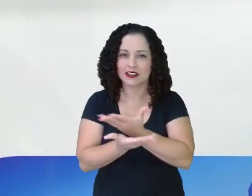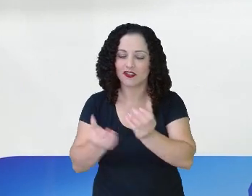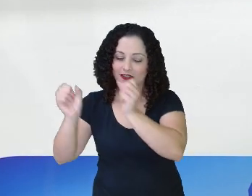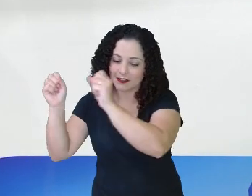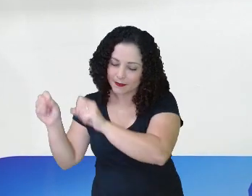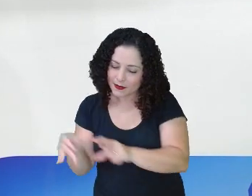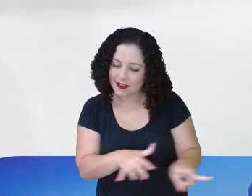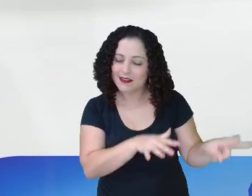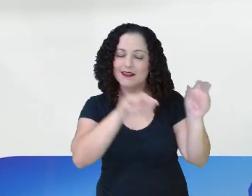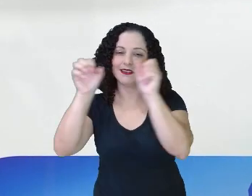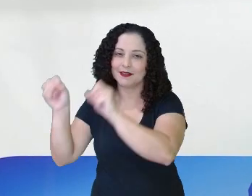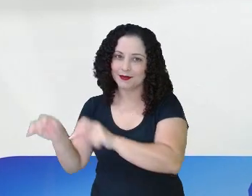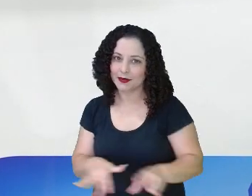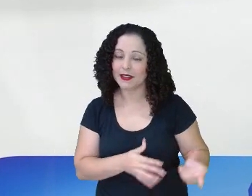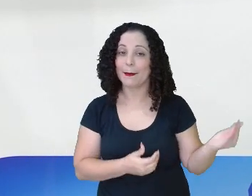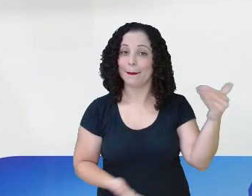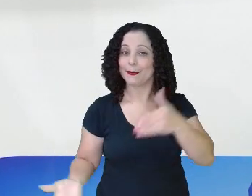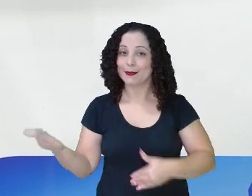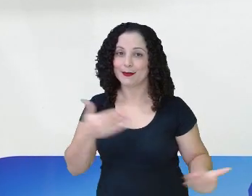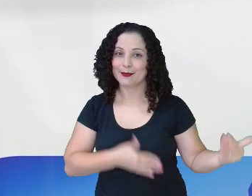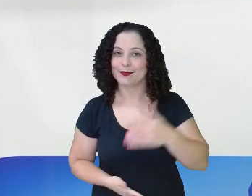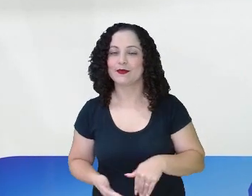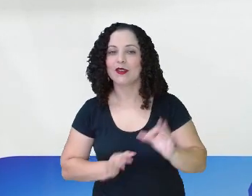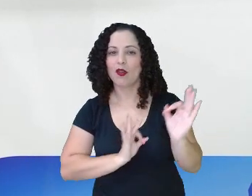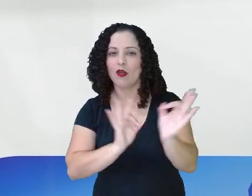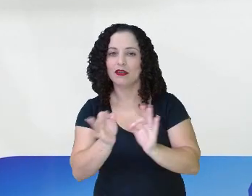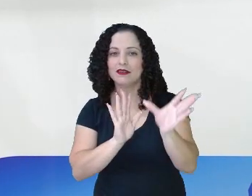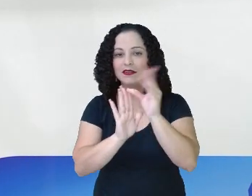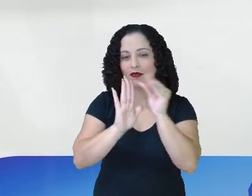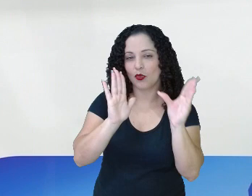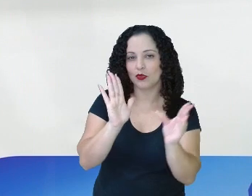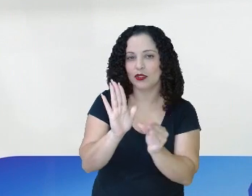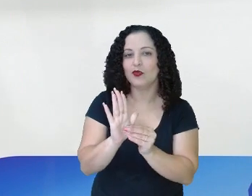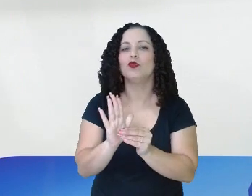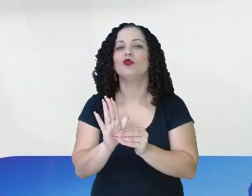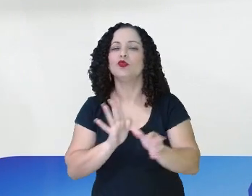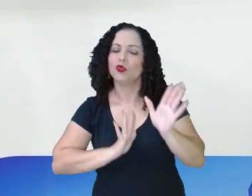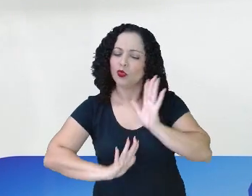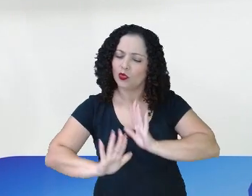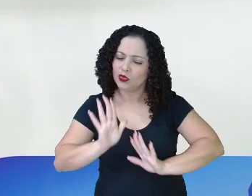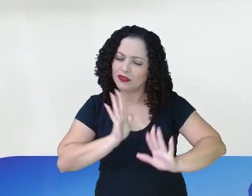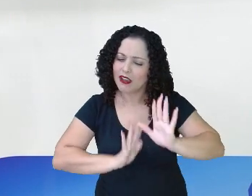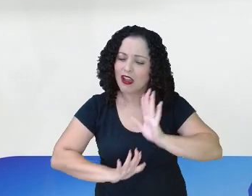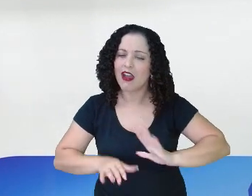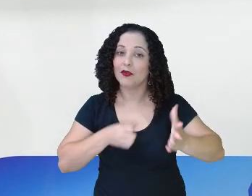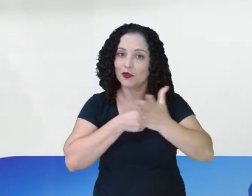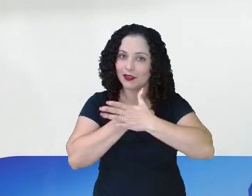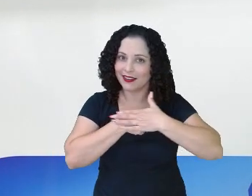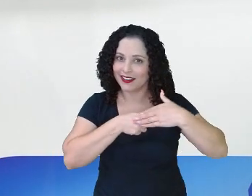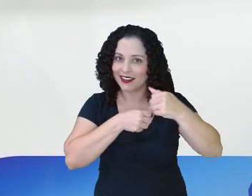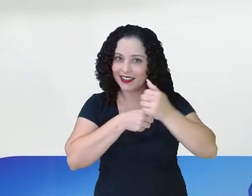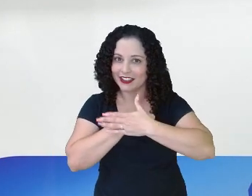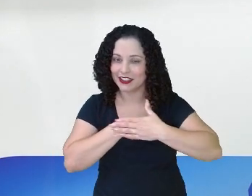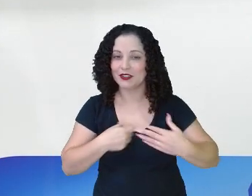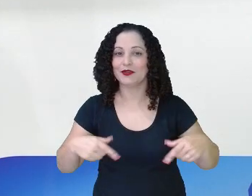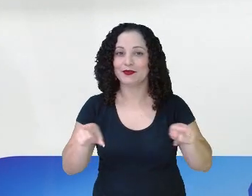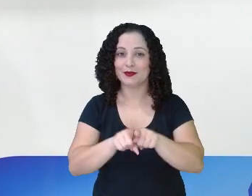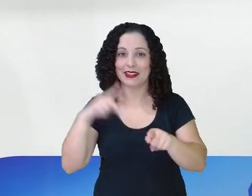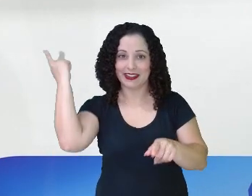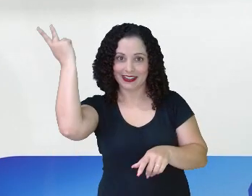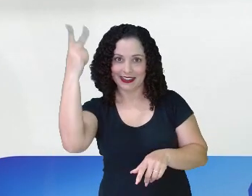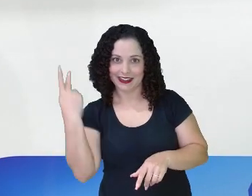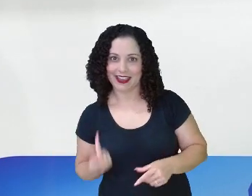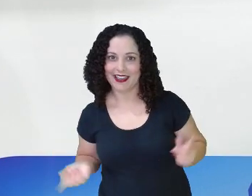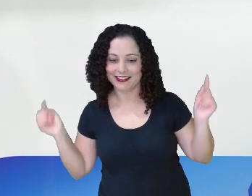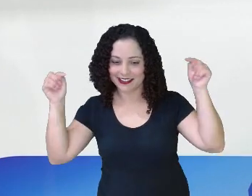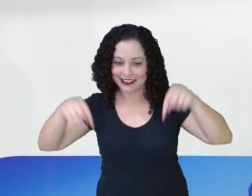semana inteira. A gente prepara todo o material com muito carinho, né? Inclusive, Késia está aqui